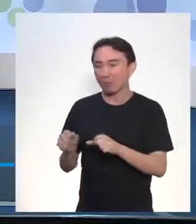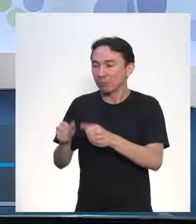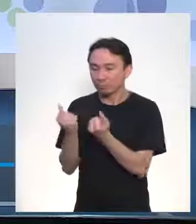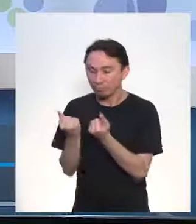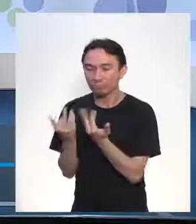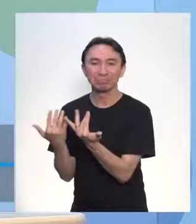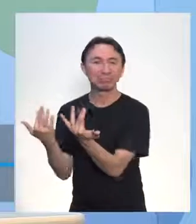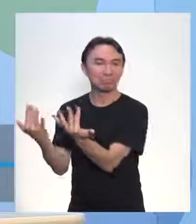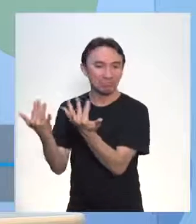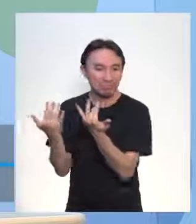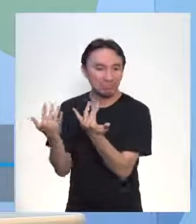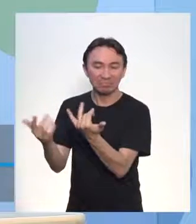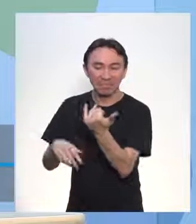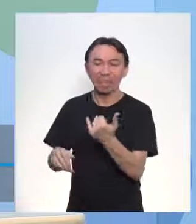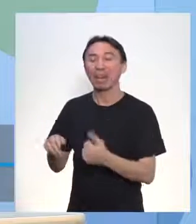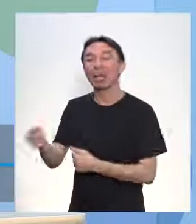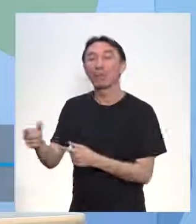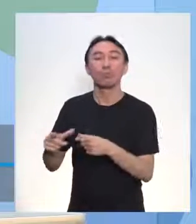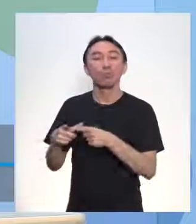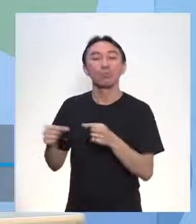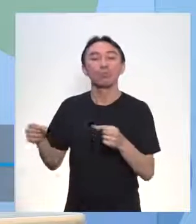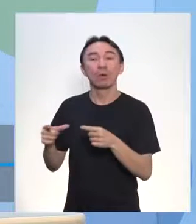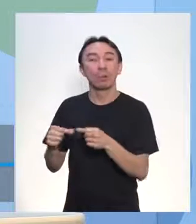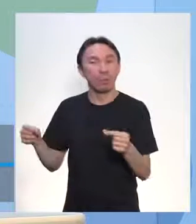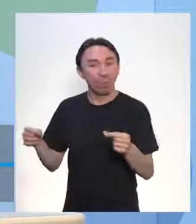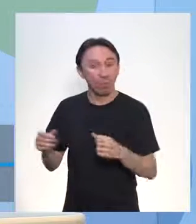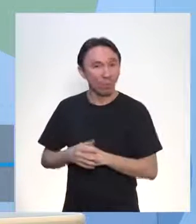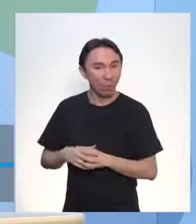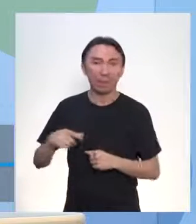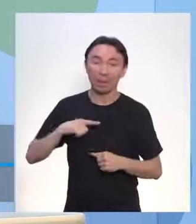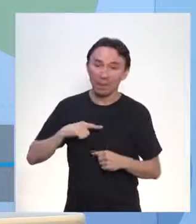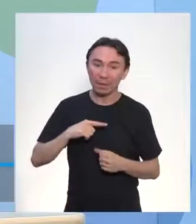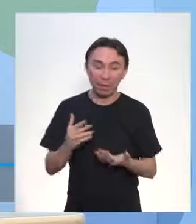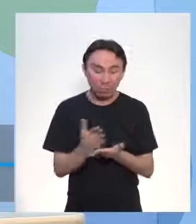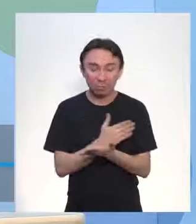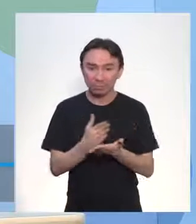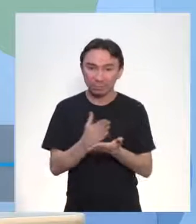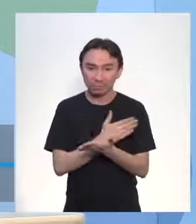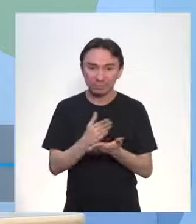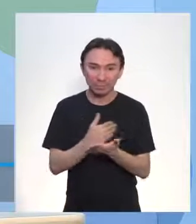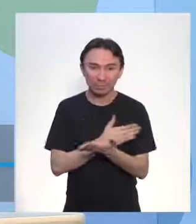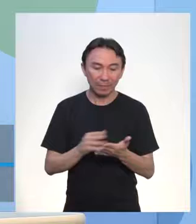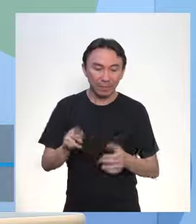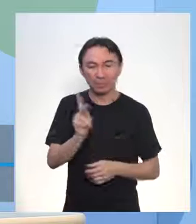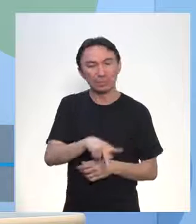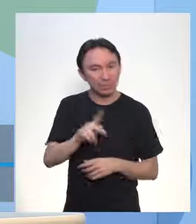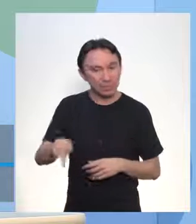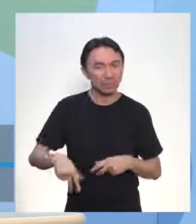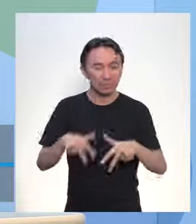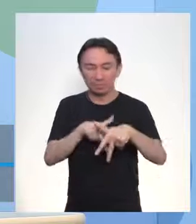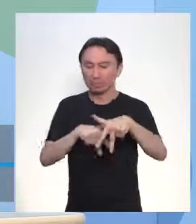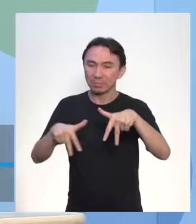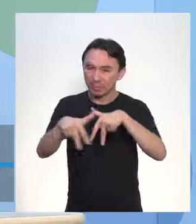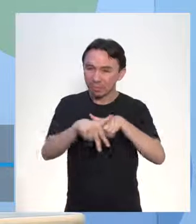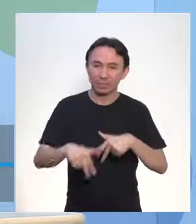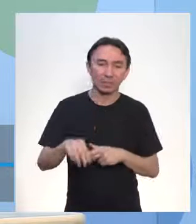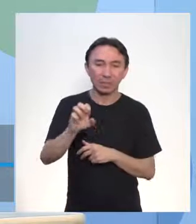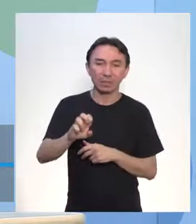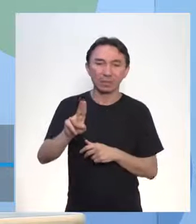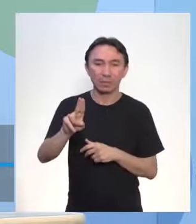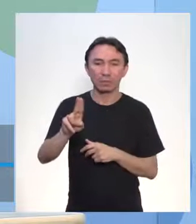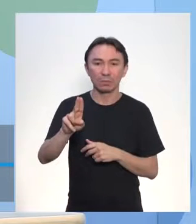Alexandre? Tem sim, tem as falas de professores bem protagonistas. Professor Euderson, bom